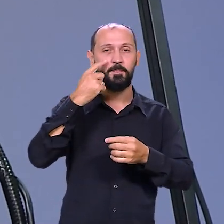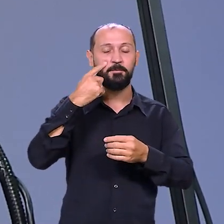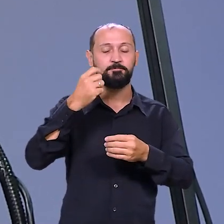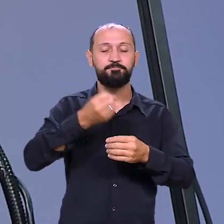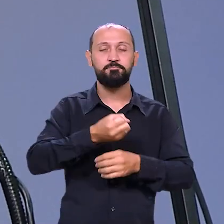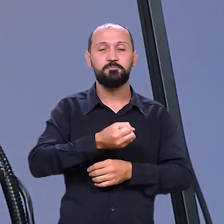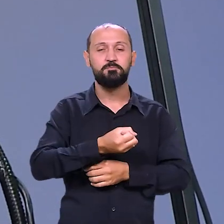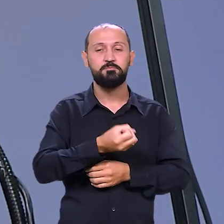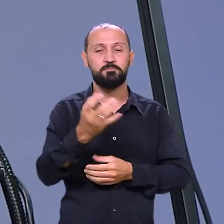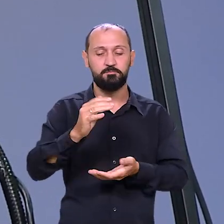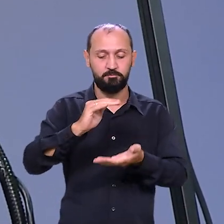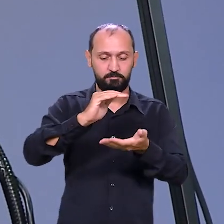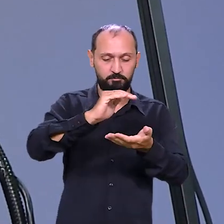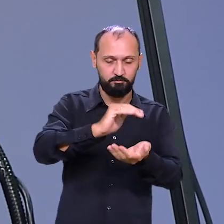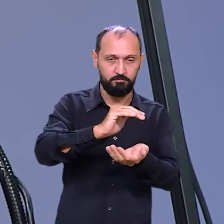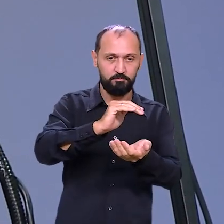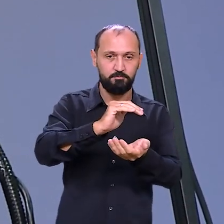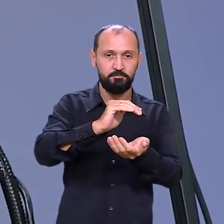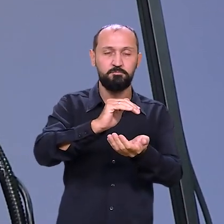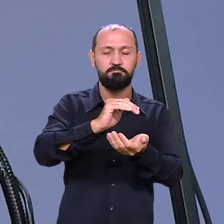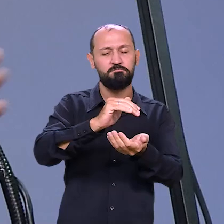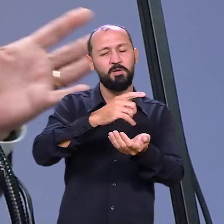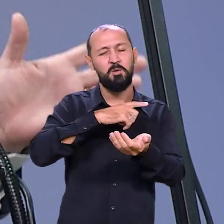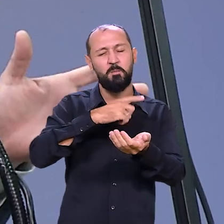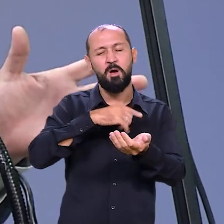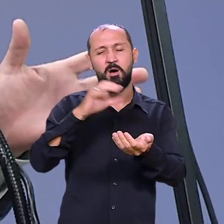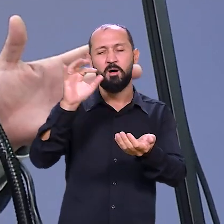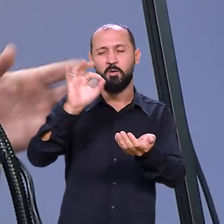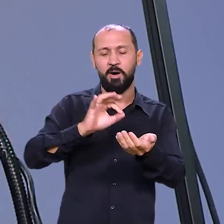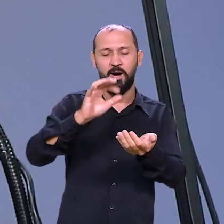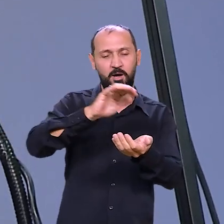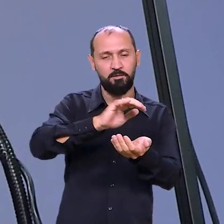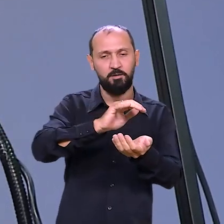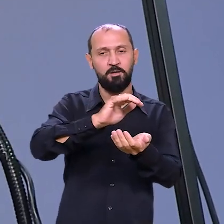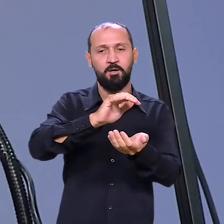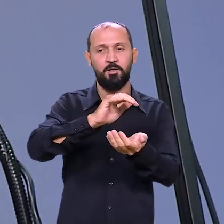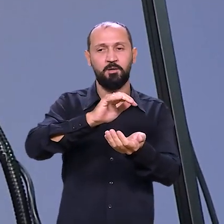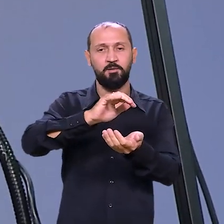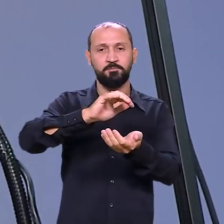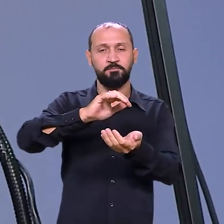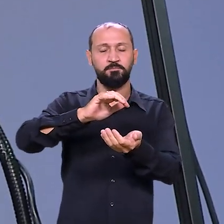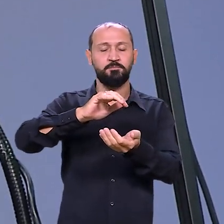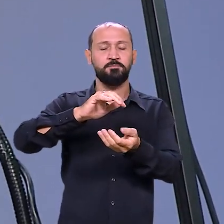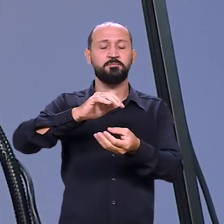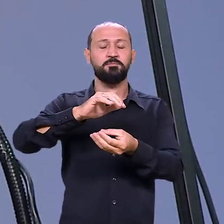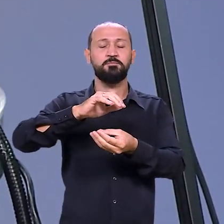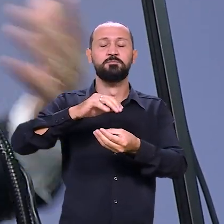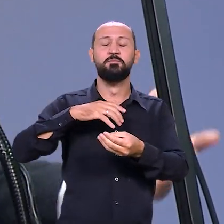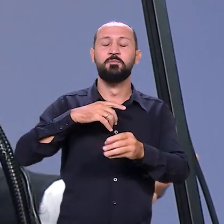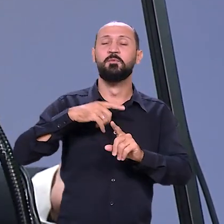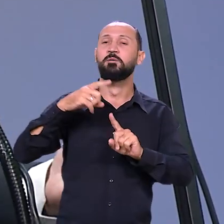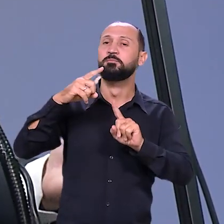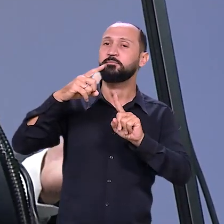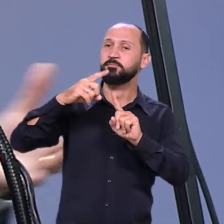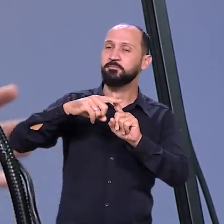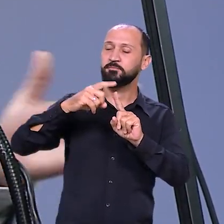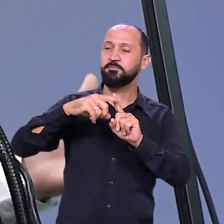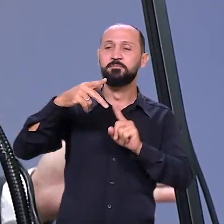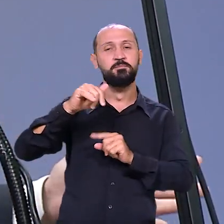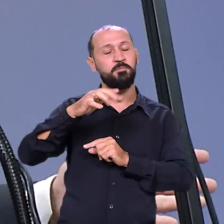uma quantidade de parmesão. Né? E aí ele é um tipo